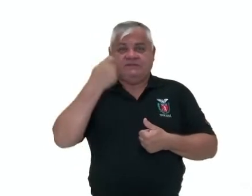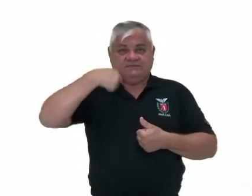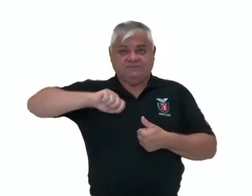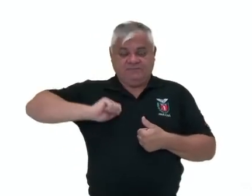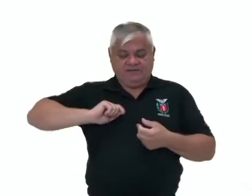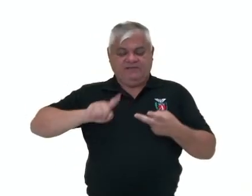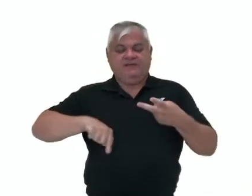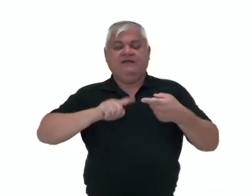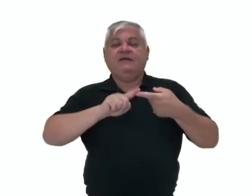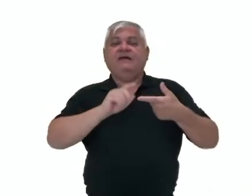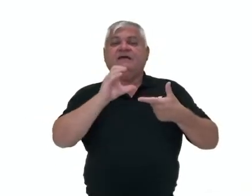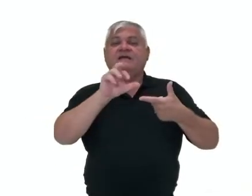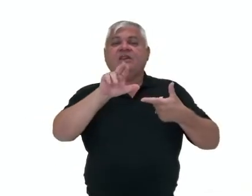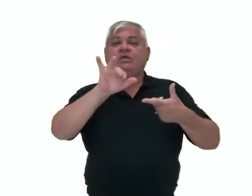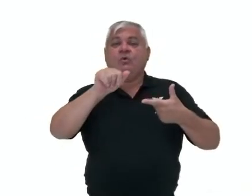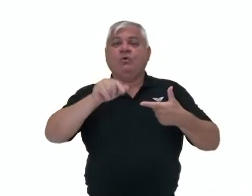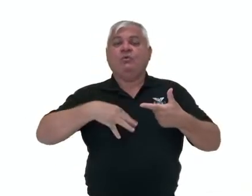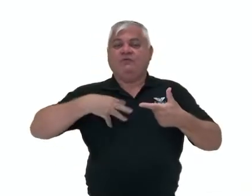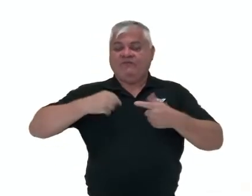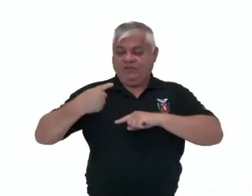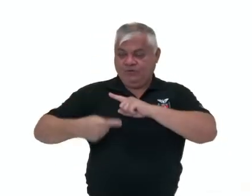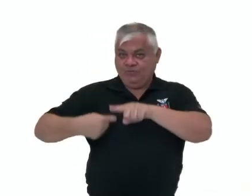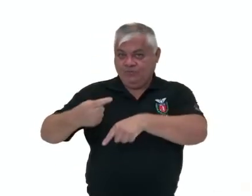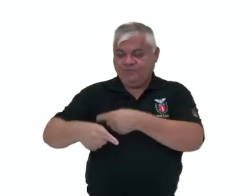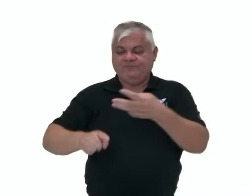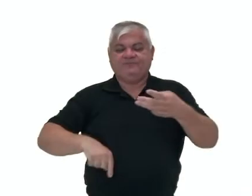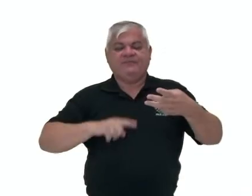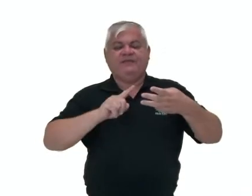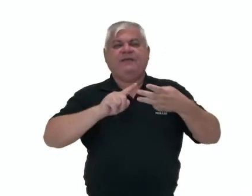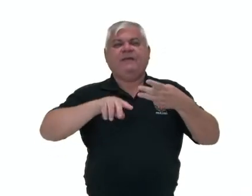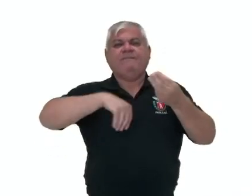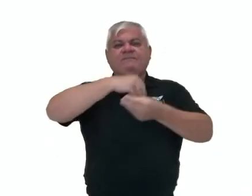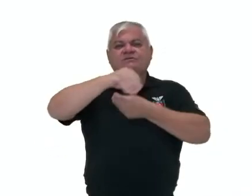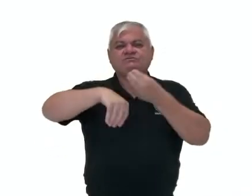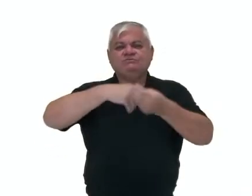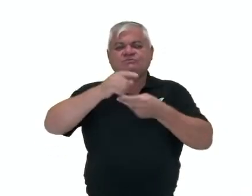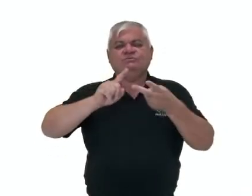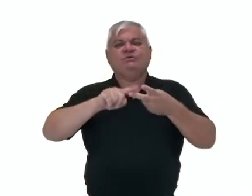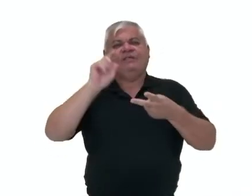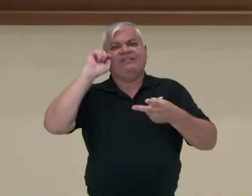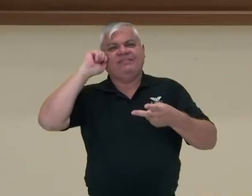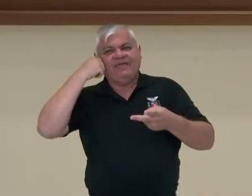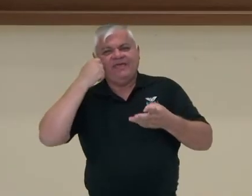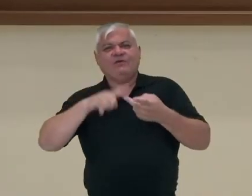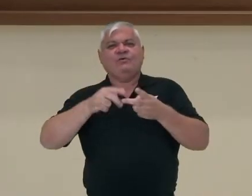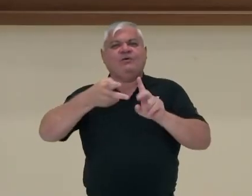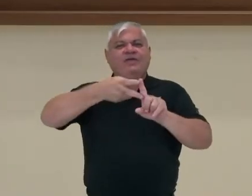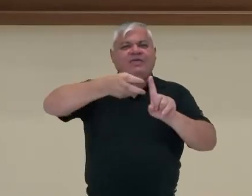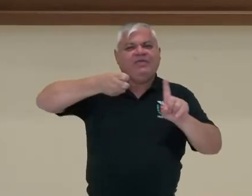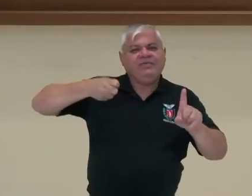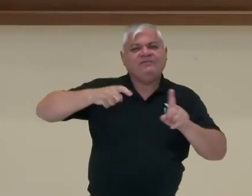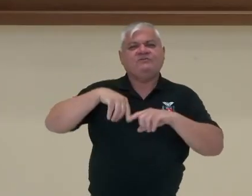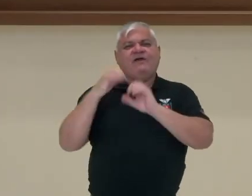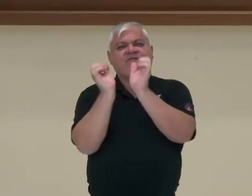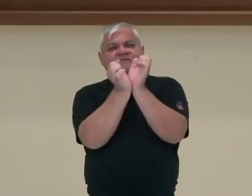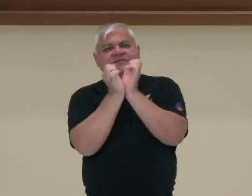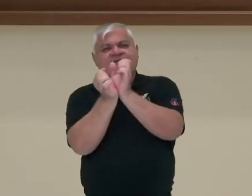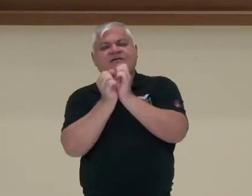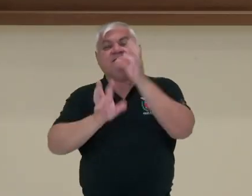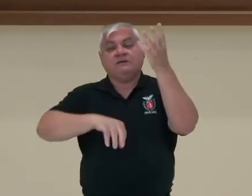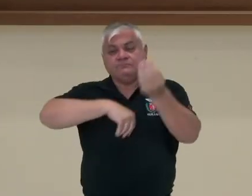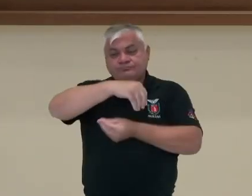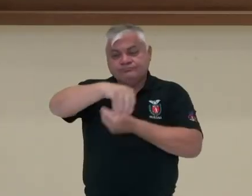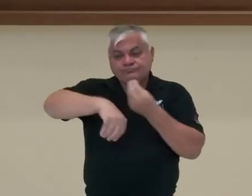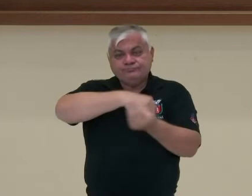crioulos, descendentes de espanhóis nascidos na América, mestiços, indígenas e africanos escravizados. Então é interessante a